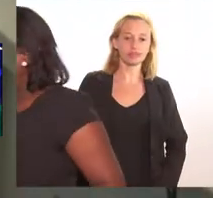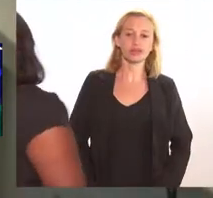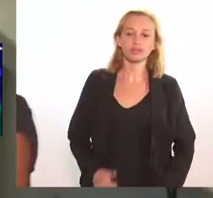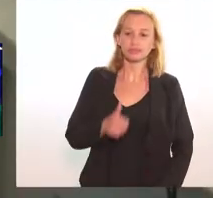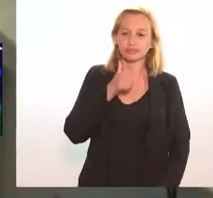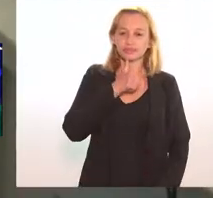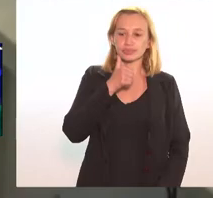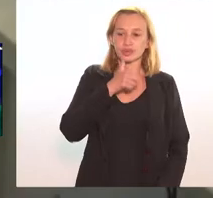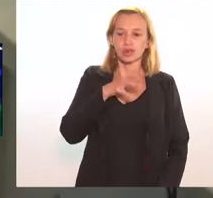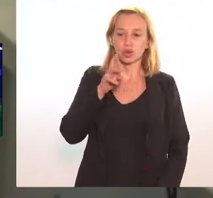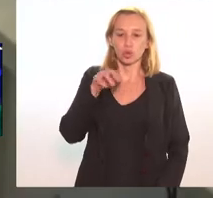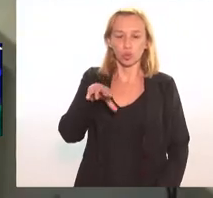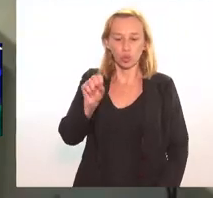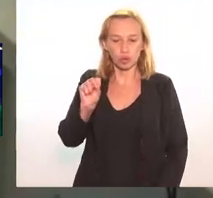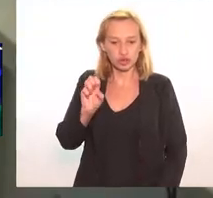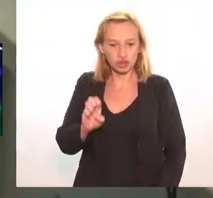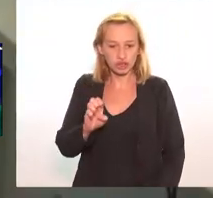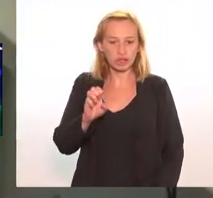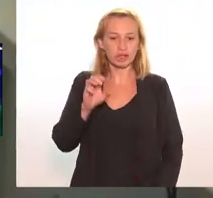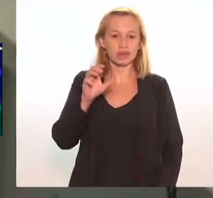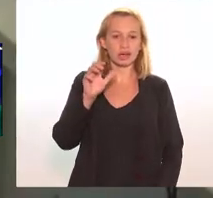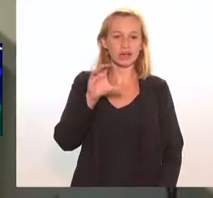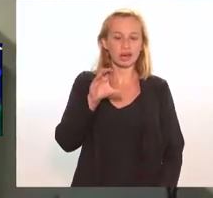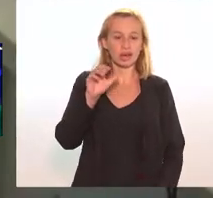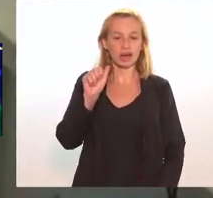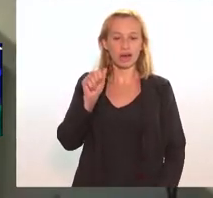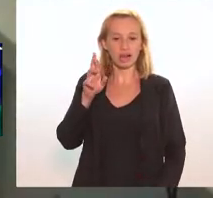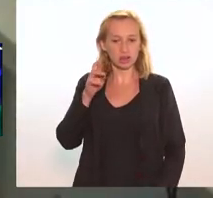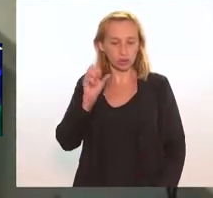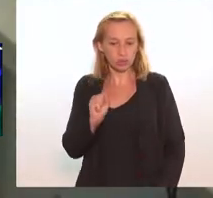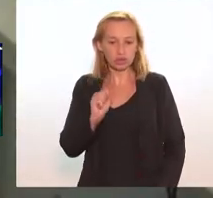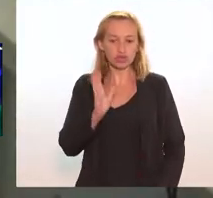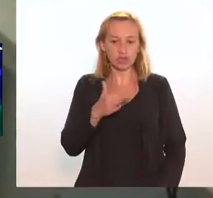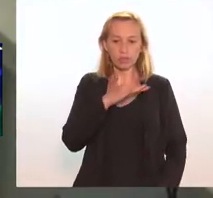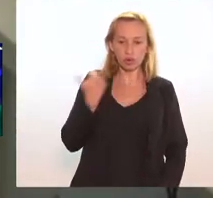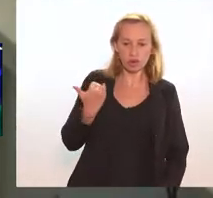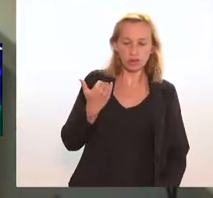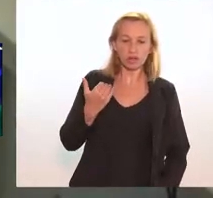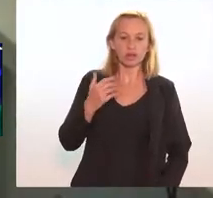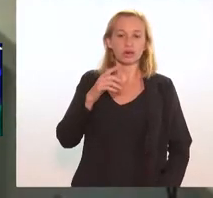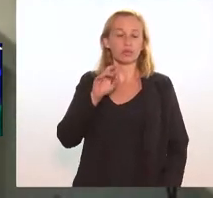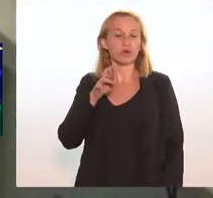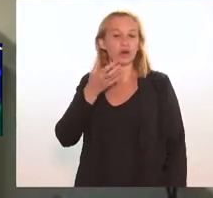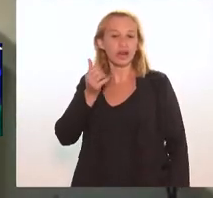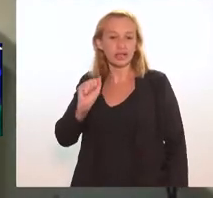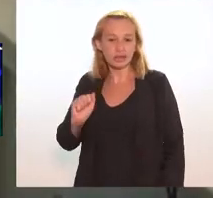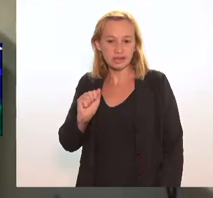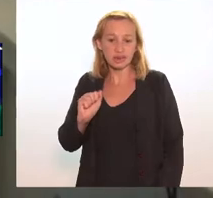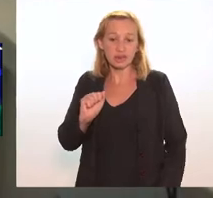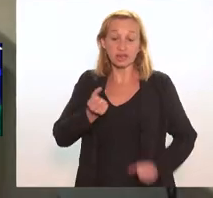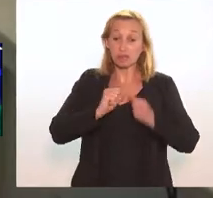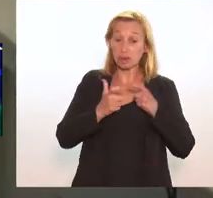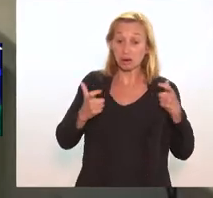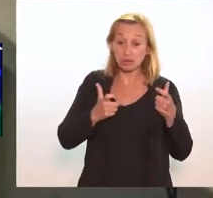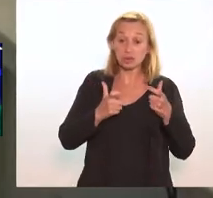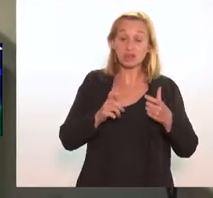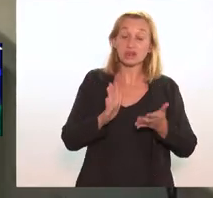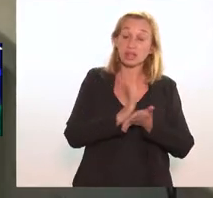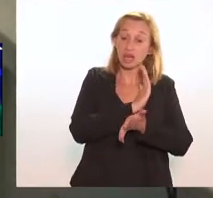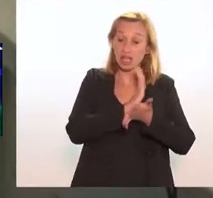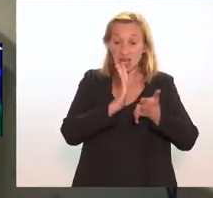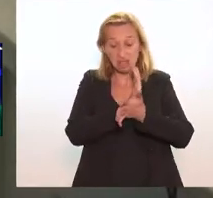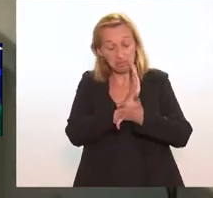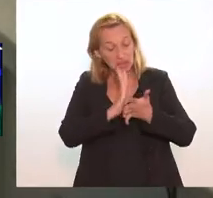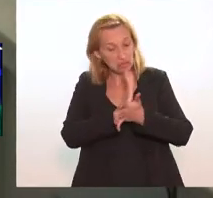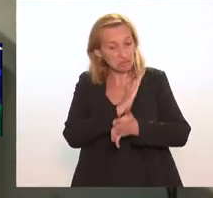Mônica Francisco, que já faleceu, que a burocracia estatal era tão grande que às vezes